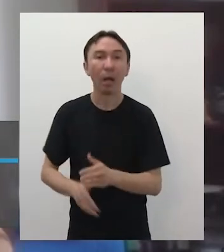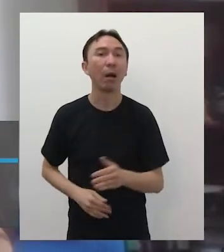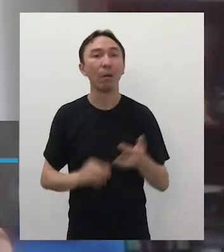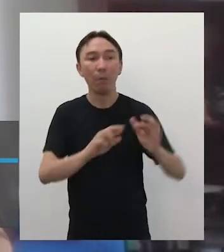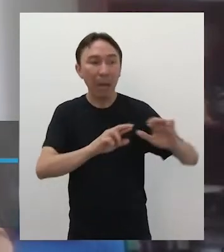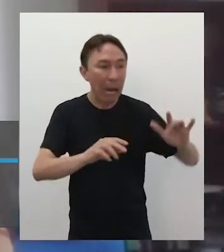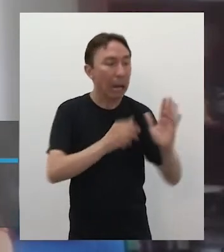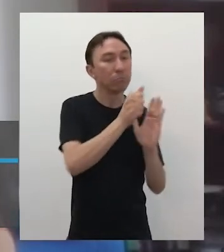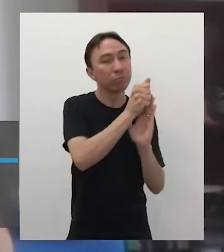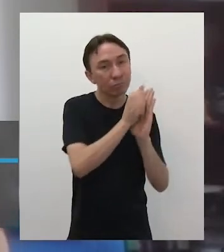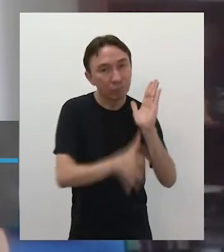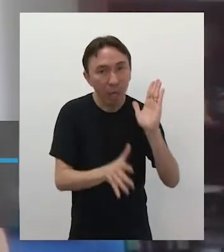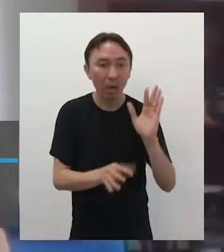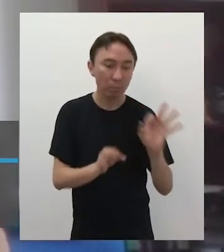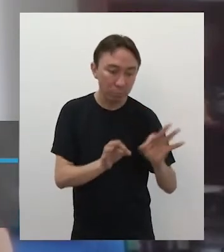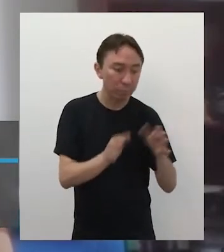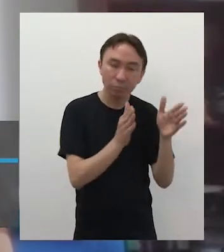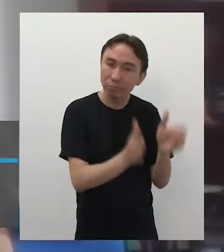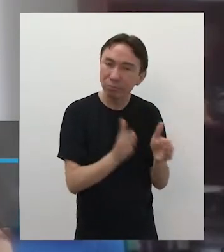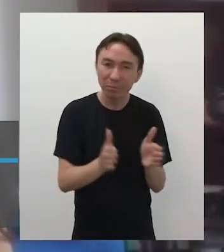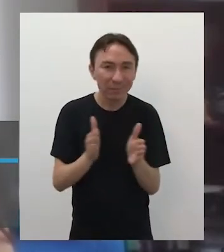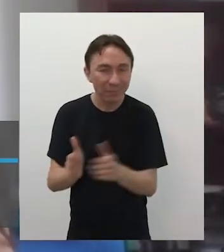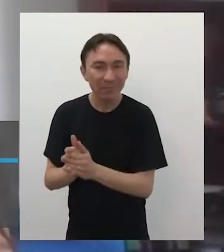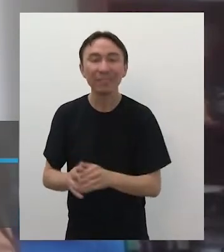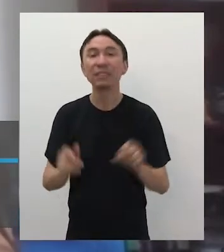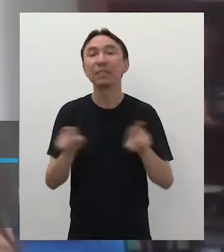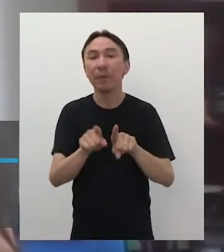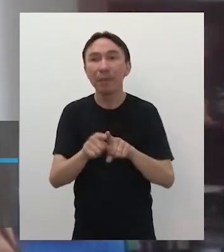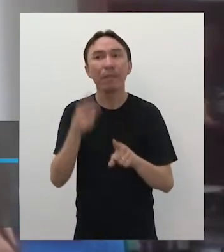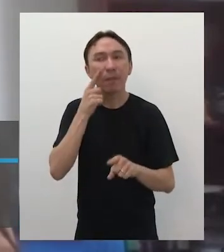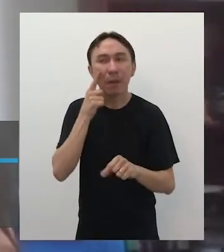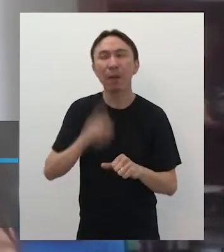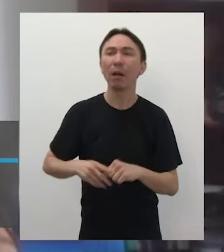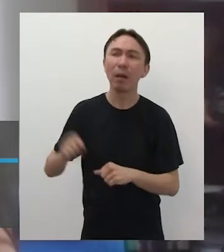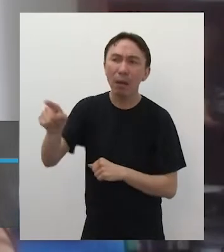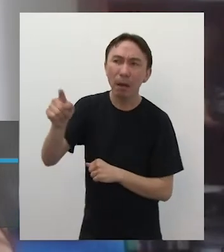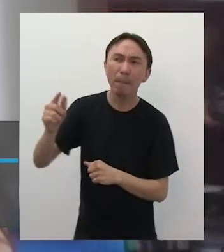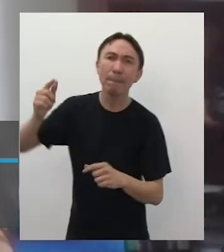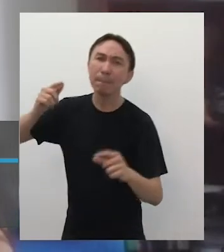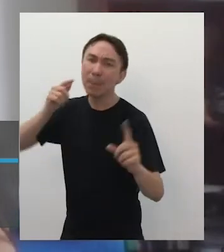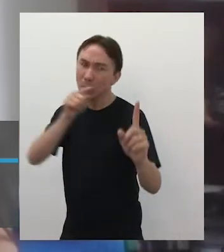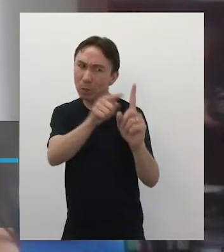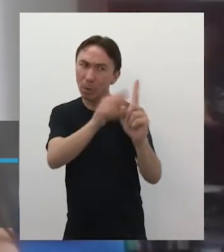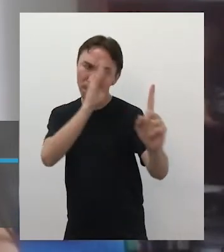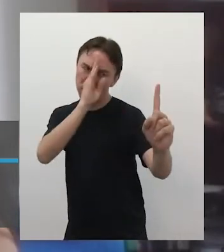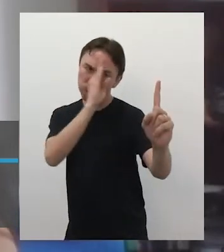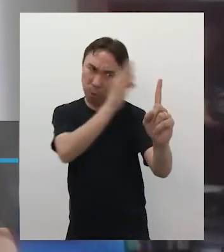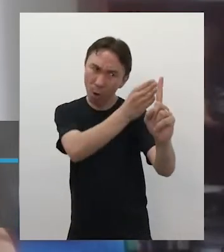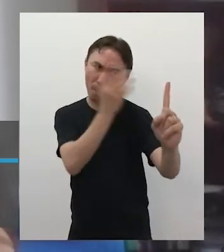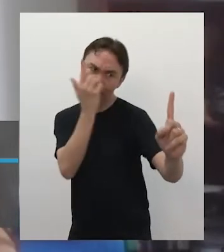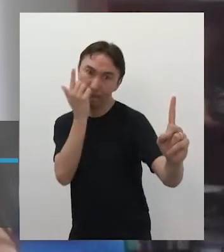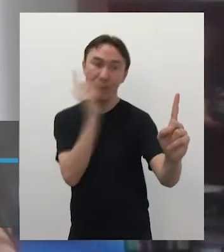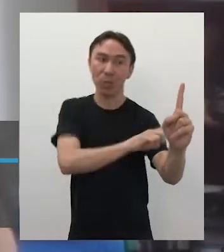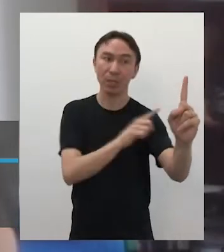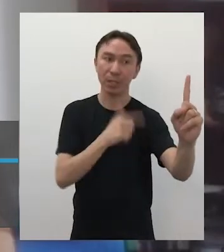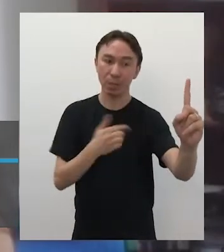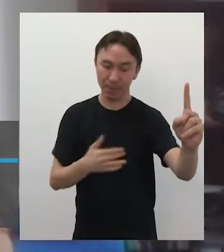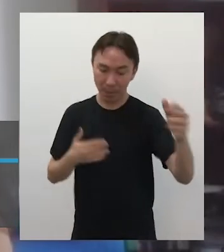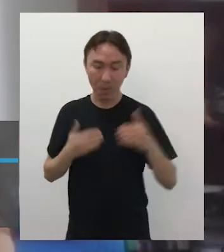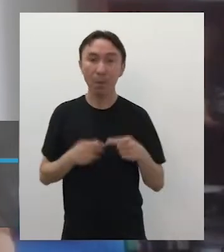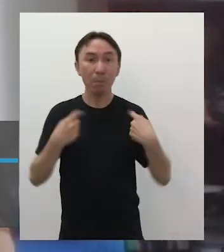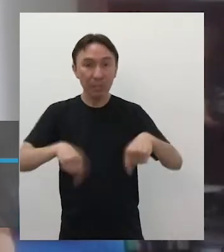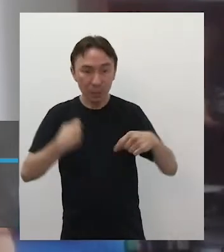competência da autogestão, também o nome chama muito, né? A gente gerenciar, a gente organizar o nosso tempo, organizar